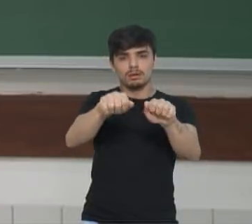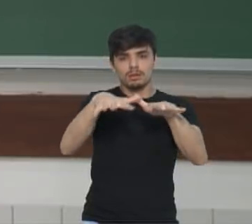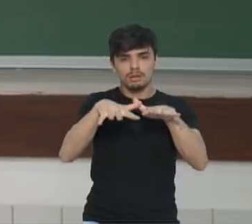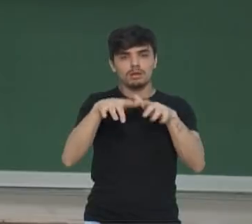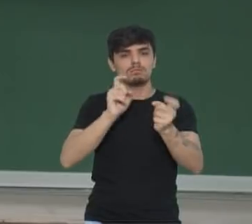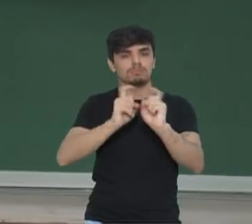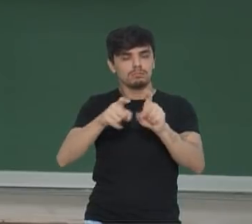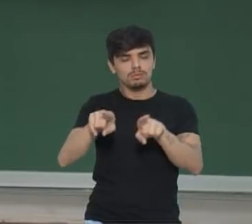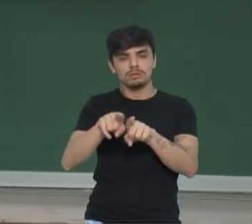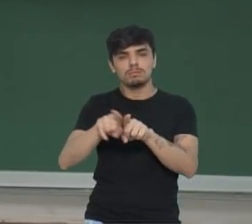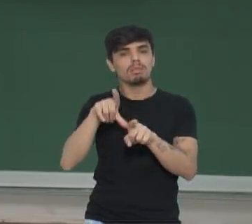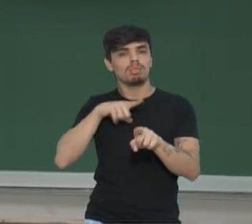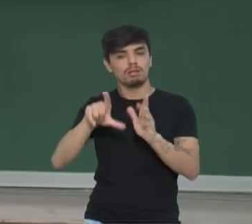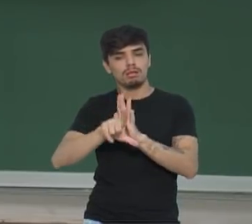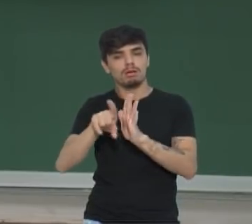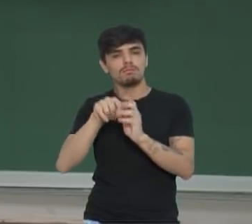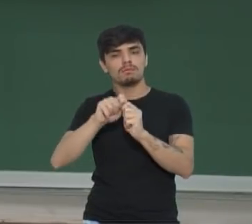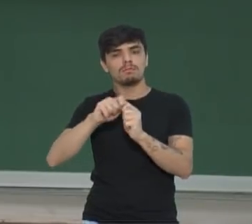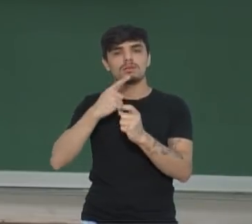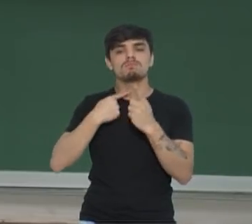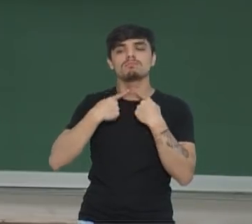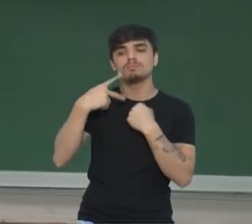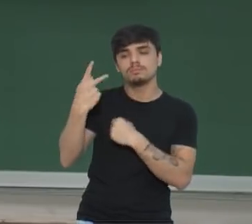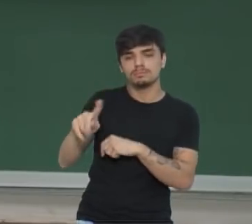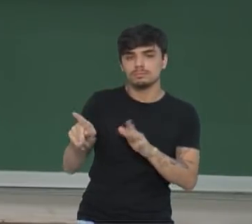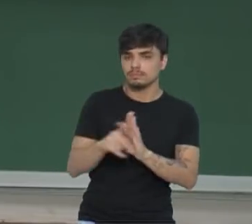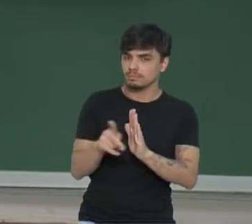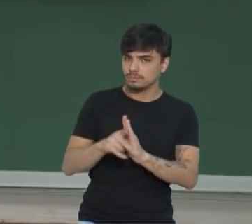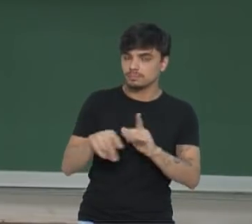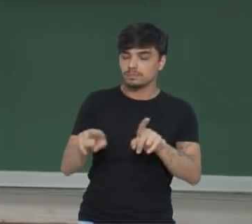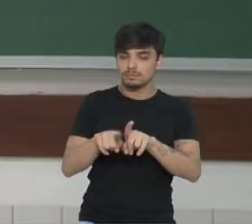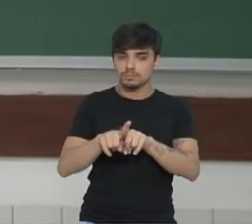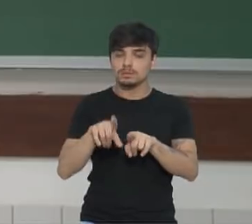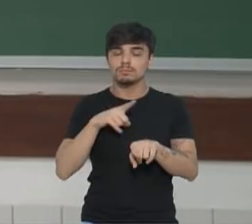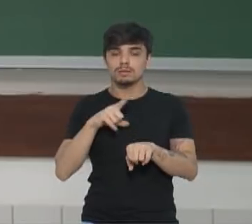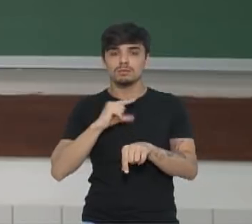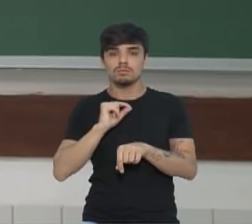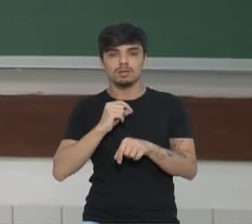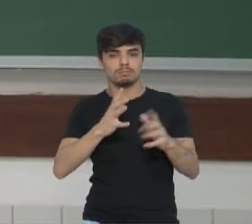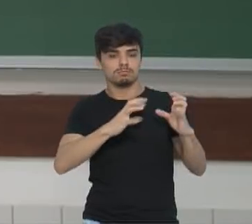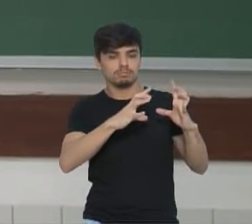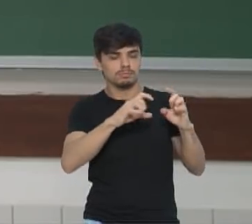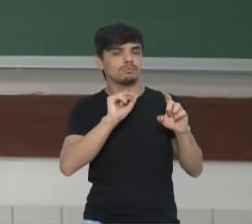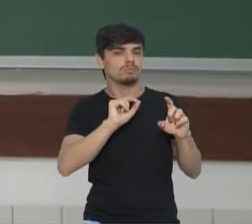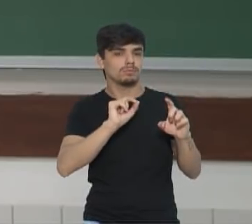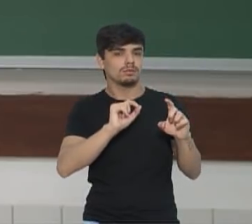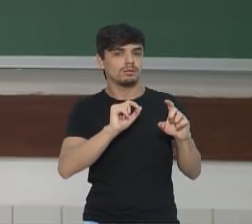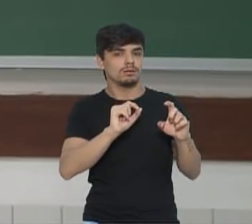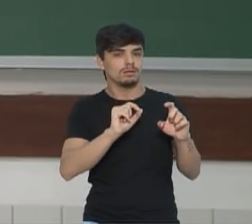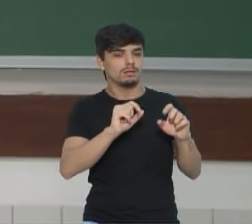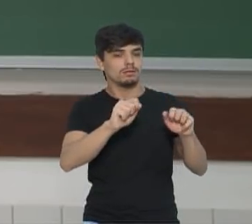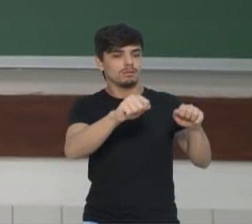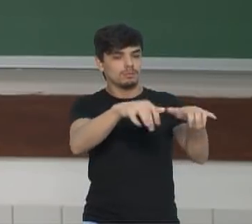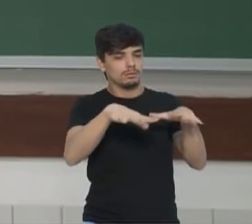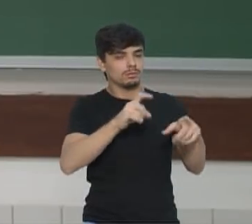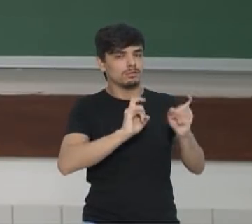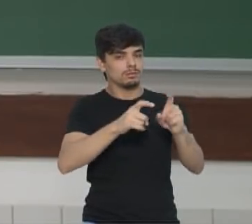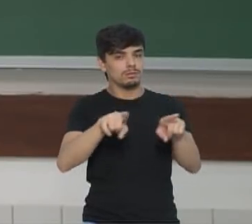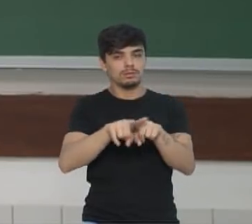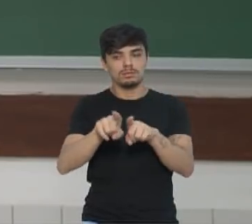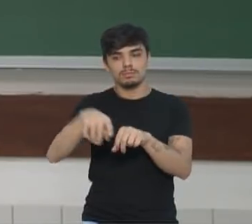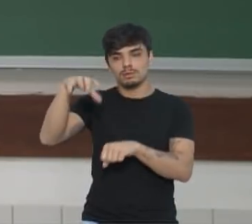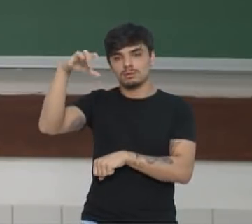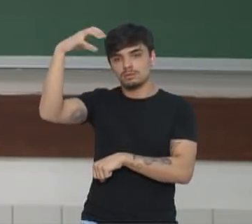receber aquelas leis e ele vai querer fazer a vontade dele. Logo, você vai ter rapidamente um conflito entre a Assembleia e entre o